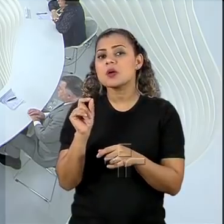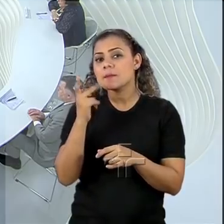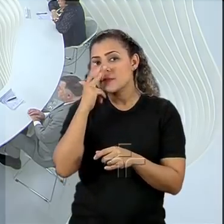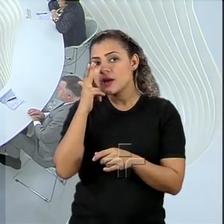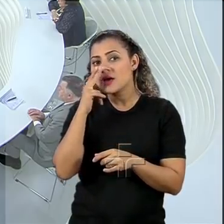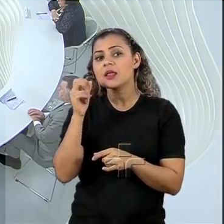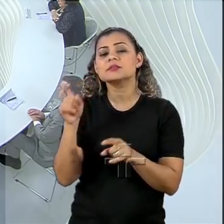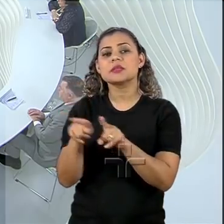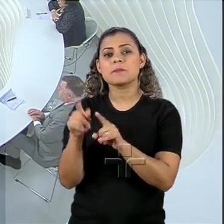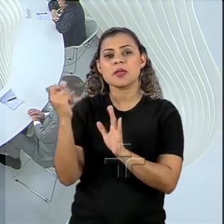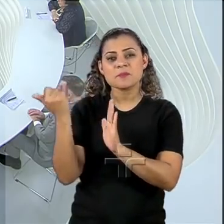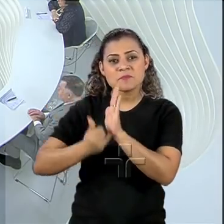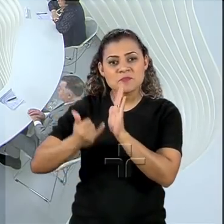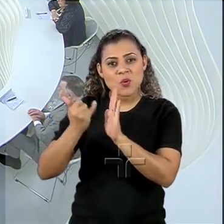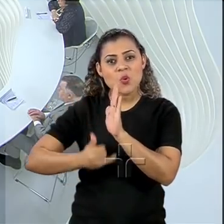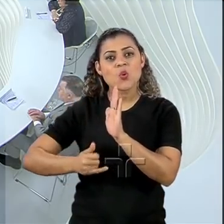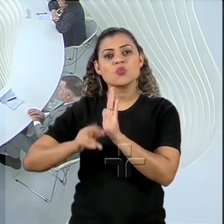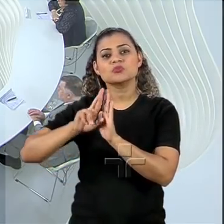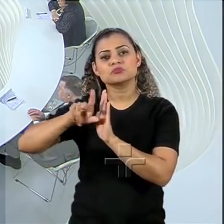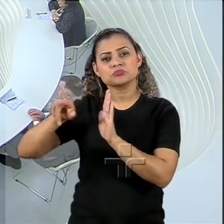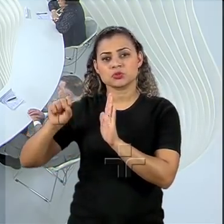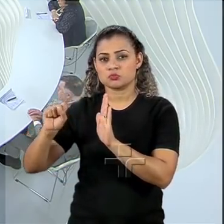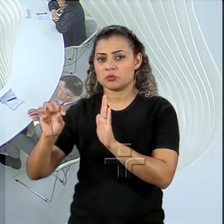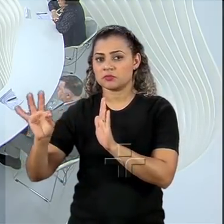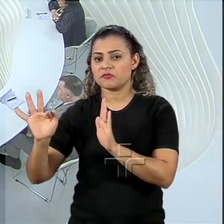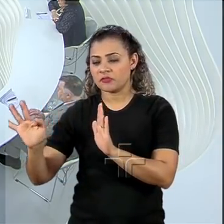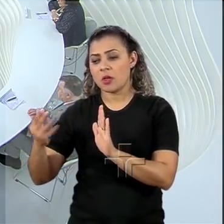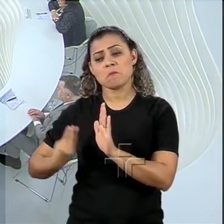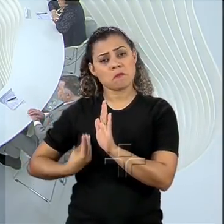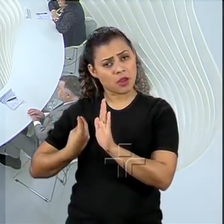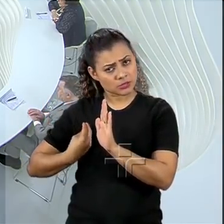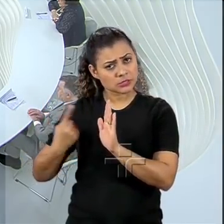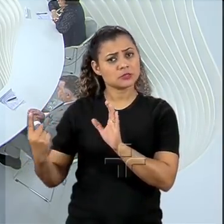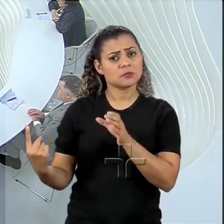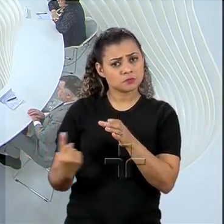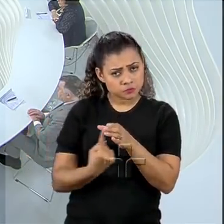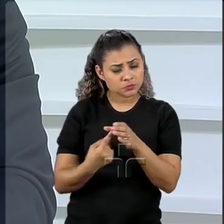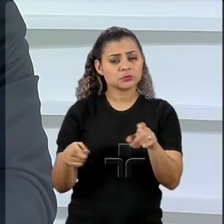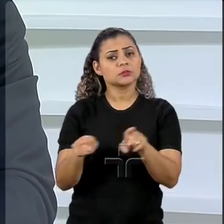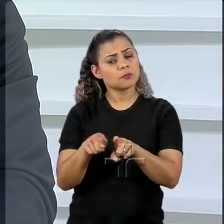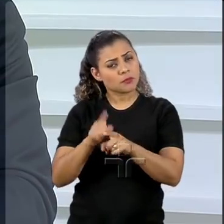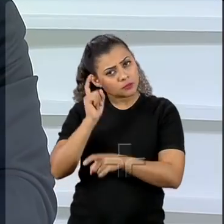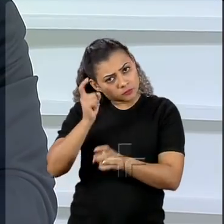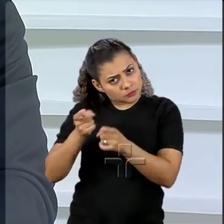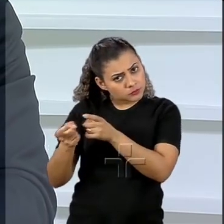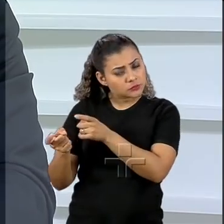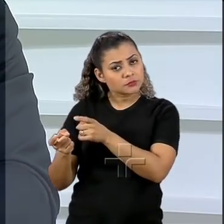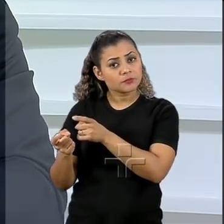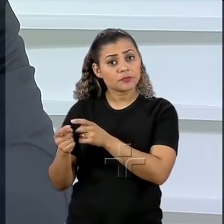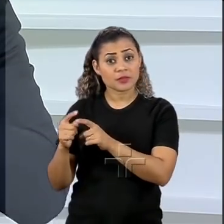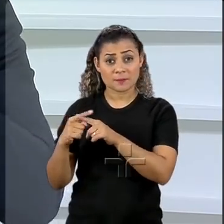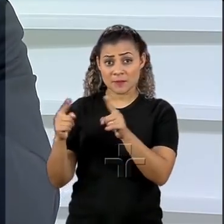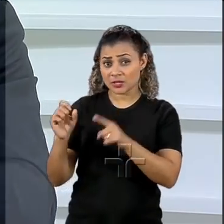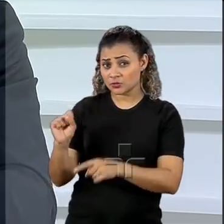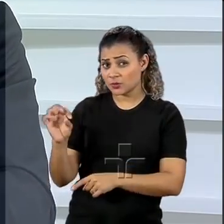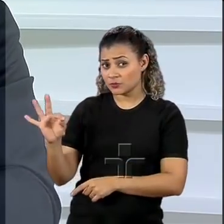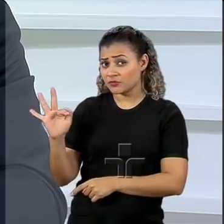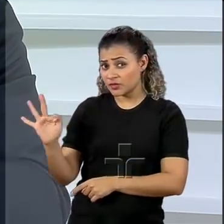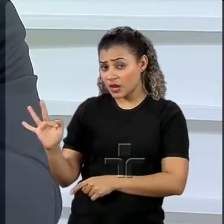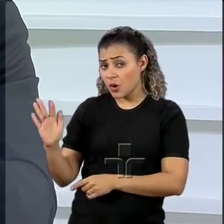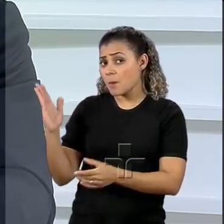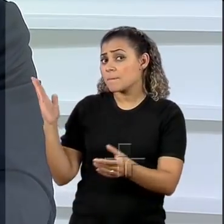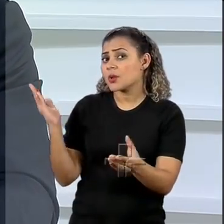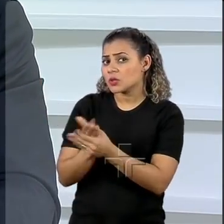o Supremo presente e também, muitas vezes, em algumas liminares, o Supremo surge